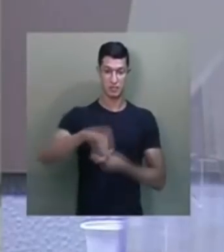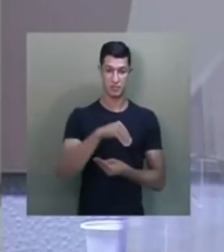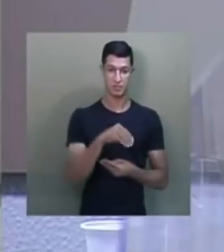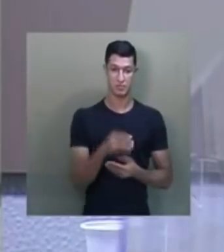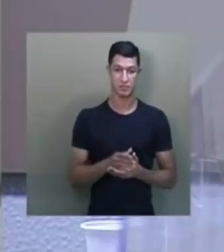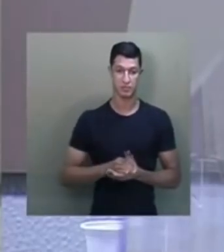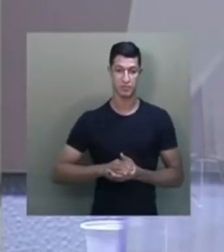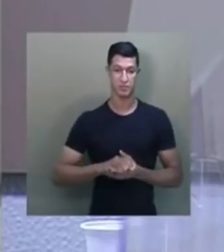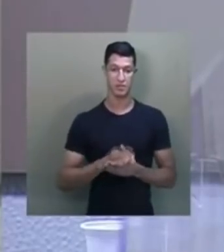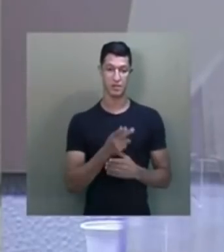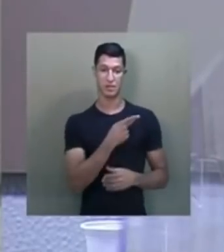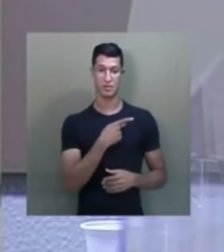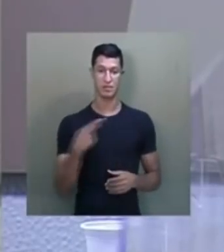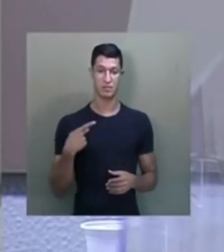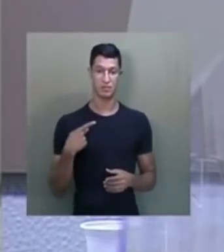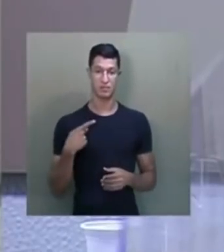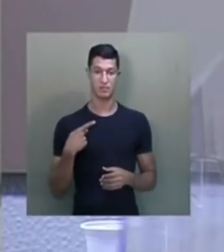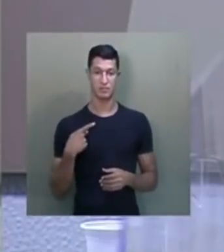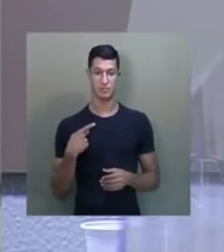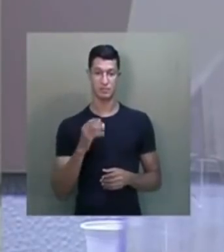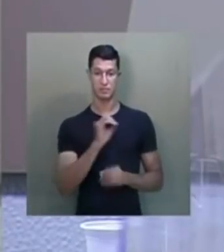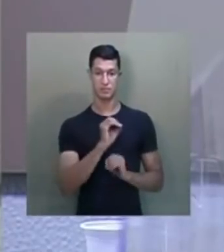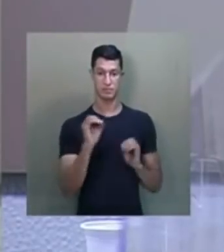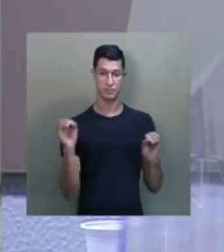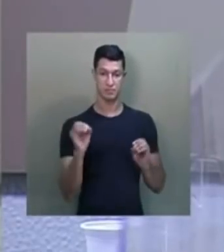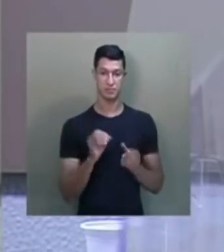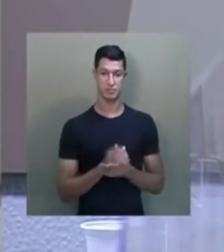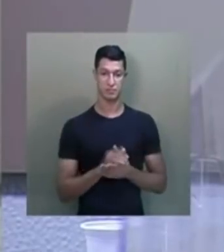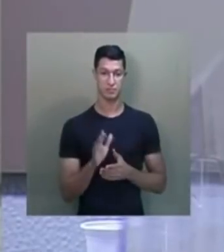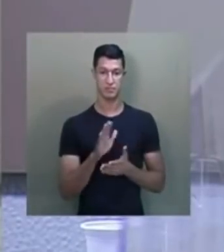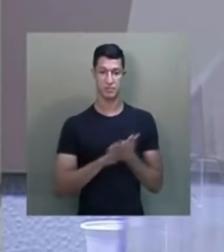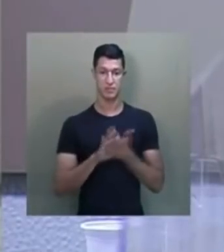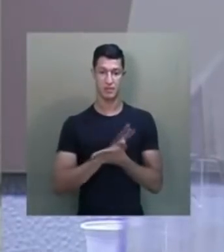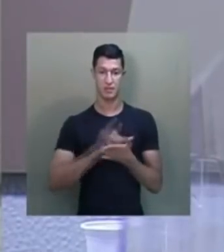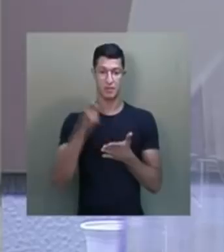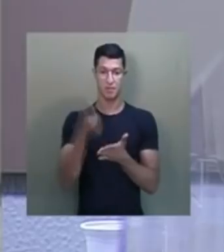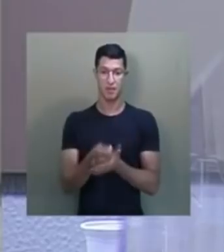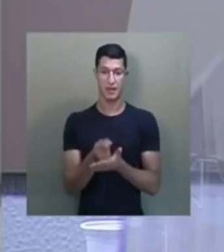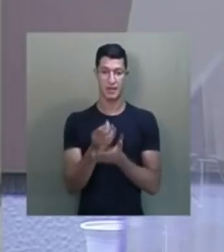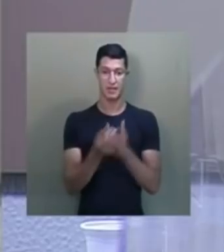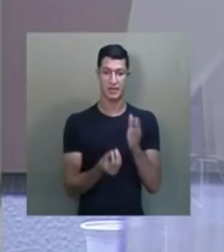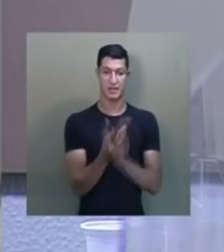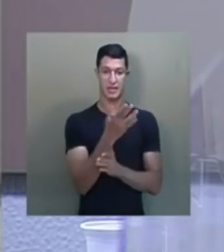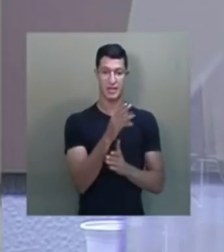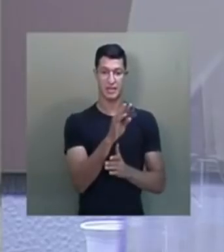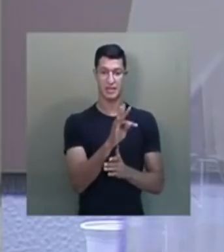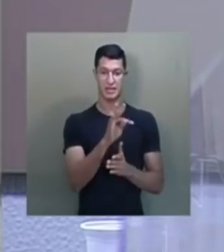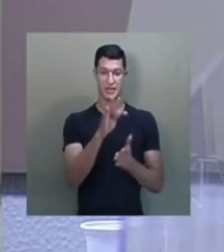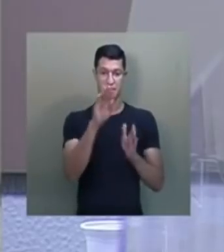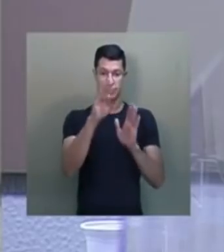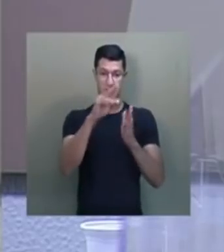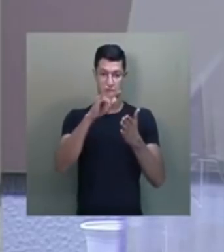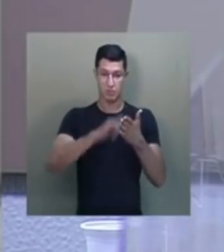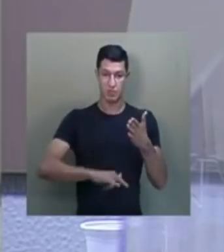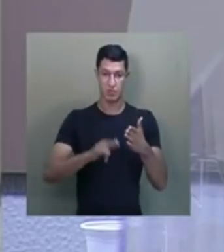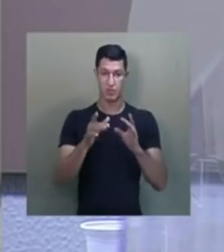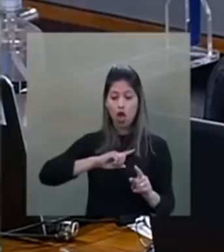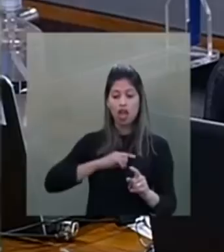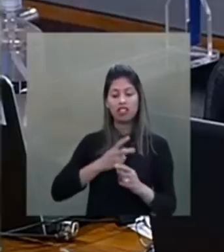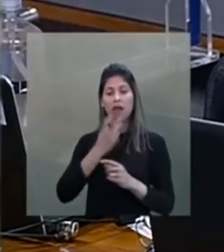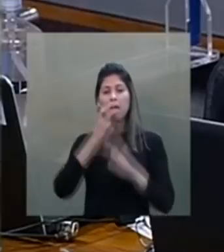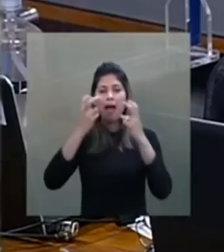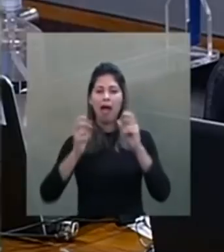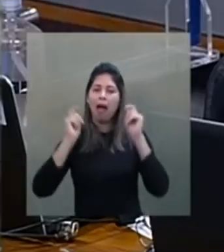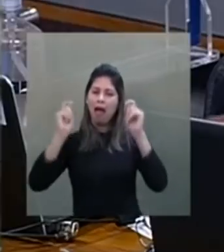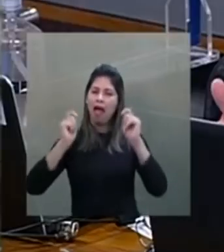Dessas que envolvem esses pastores? Zero. Nenhuma foi paga? Nenhuma foi paga. Nenhuma foi gerada, inclusive, o termo de compromisso ou autorização para